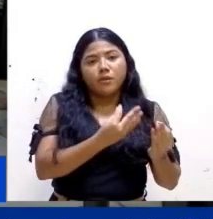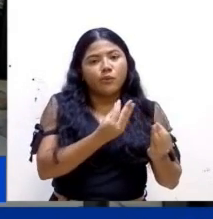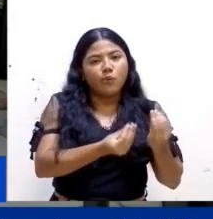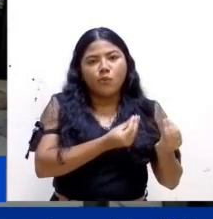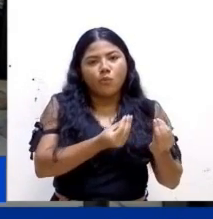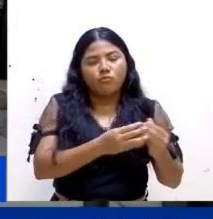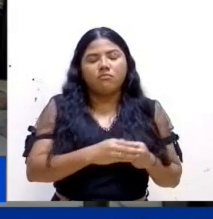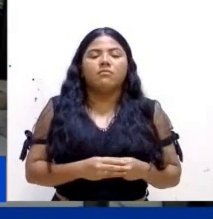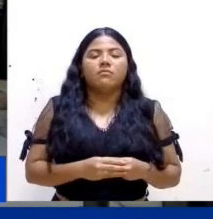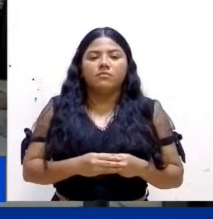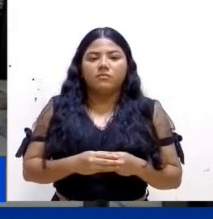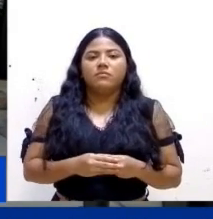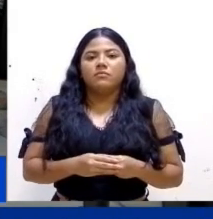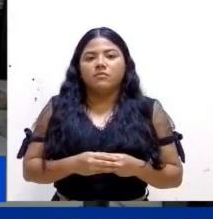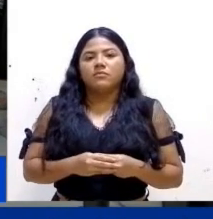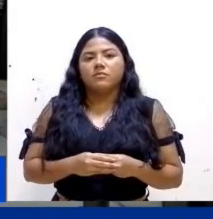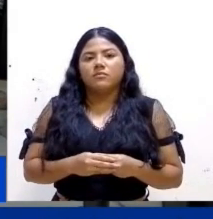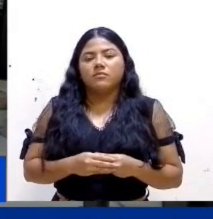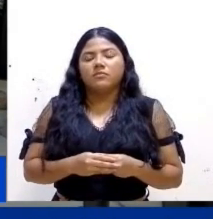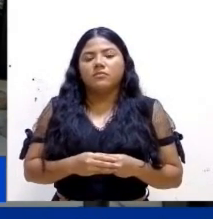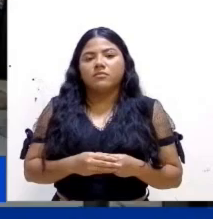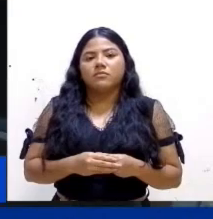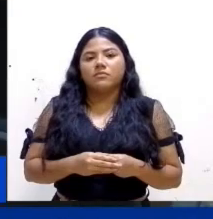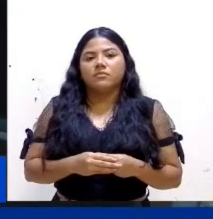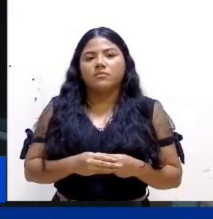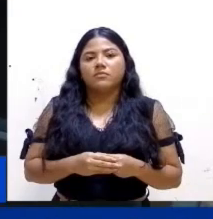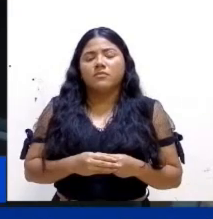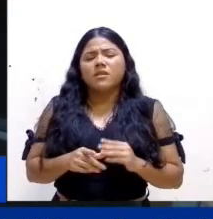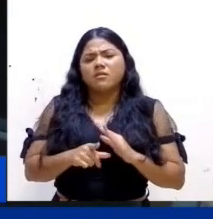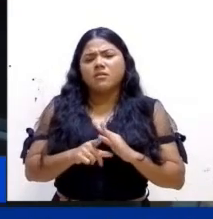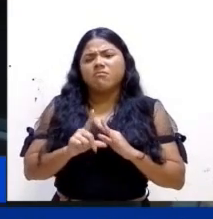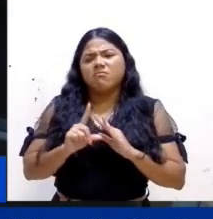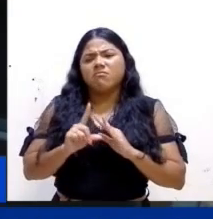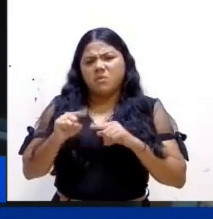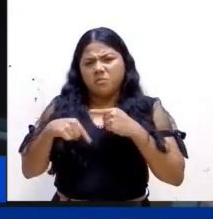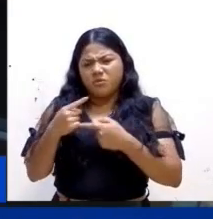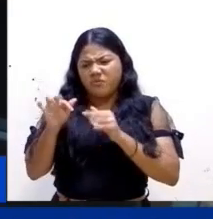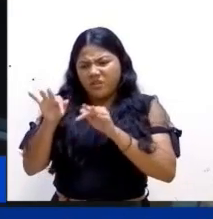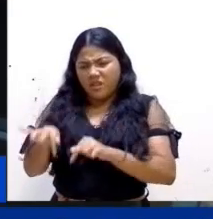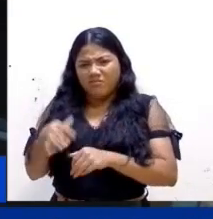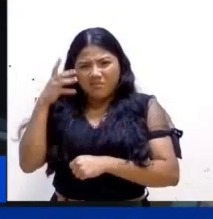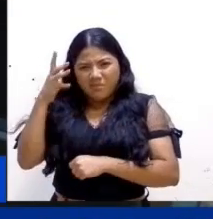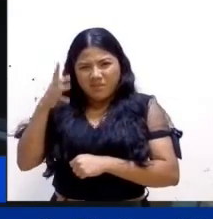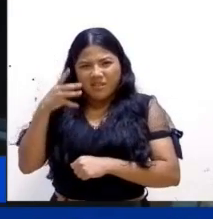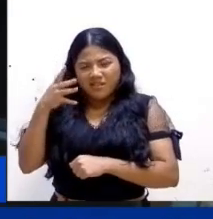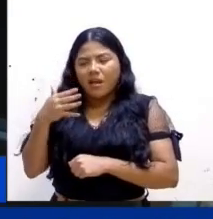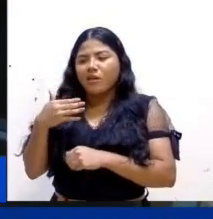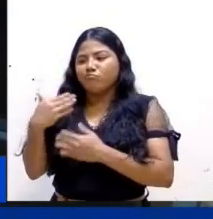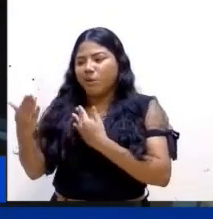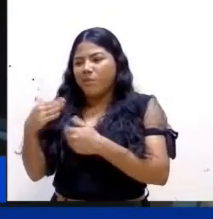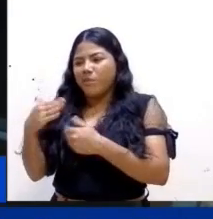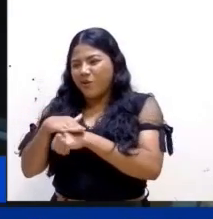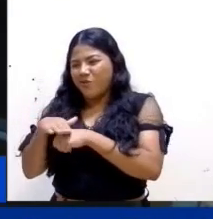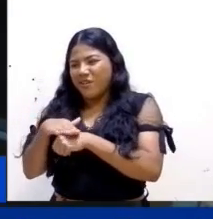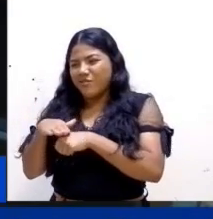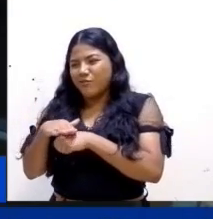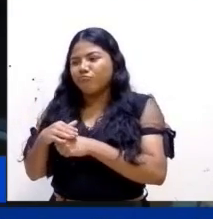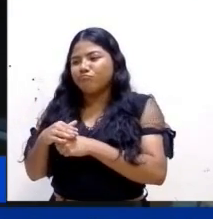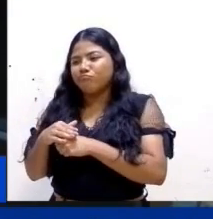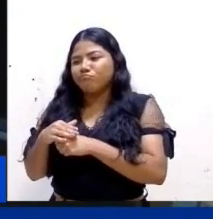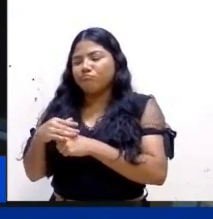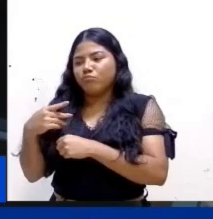pode acontecer, tá? Mas eu preciso, depois eu converso com você assim que terminar. Vamos avançar porque o meu tempo